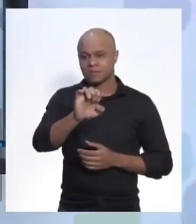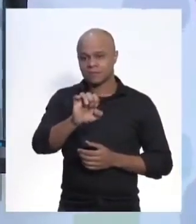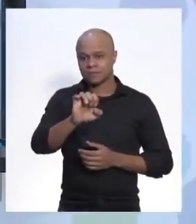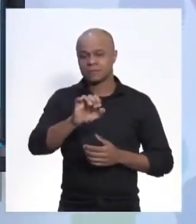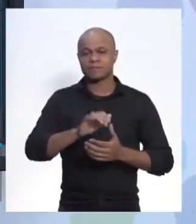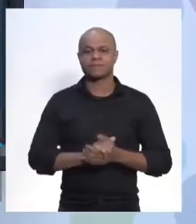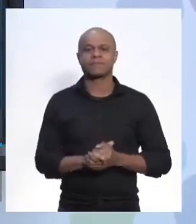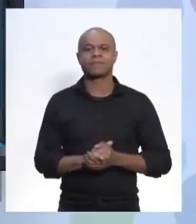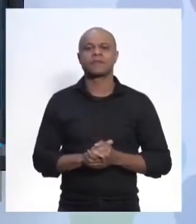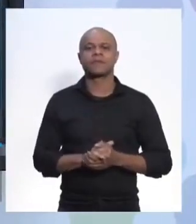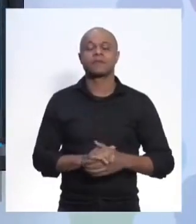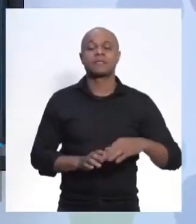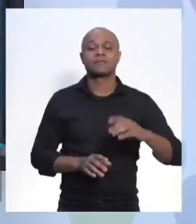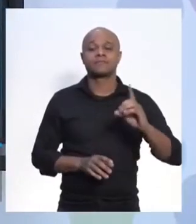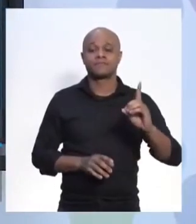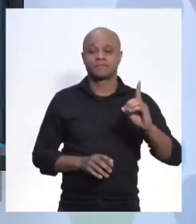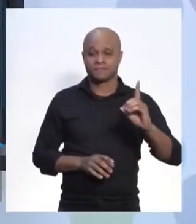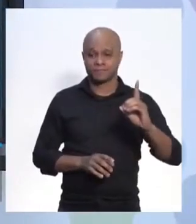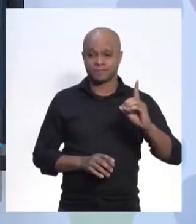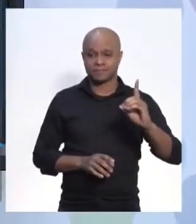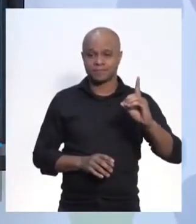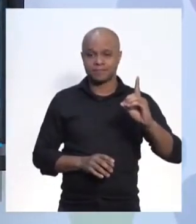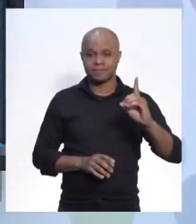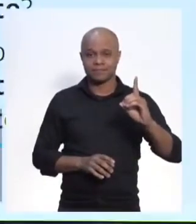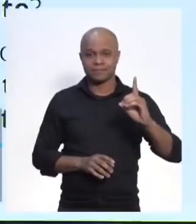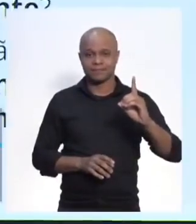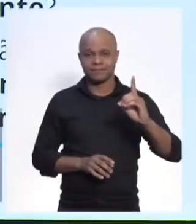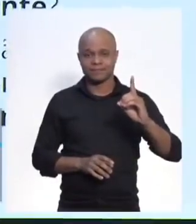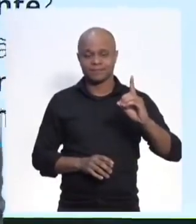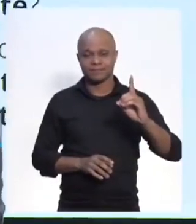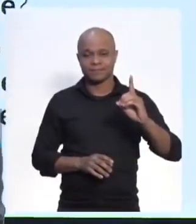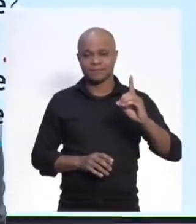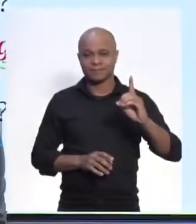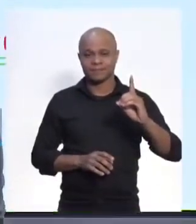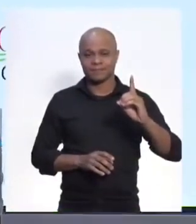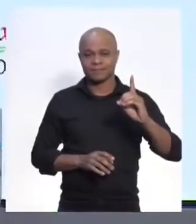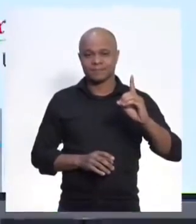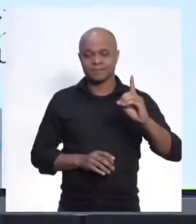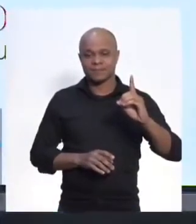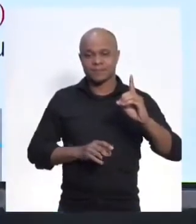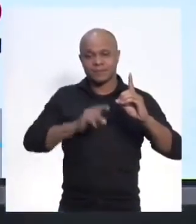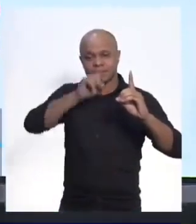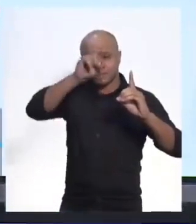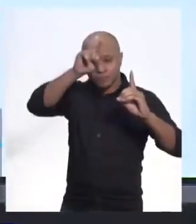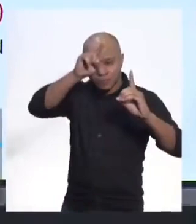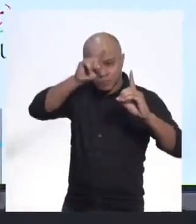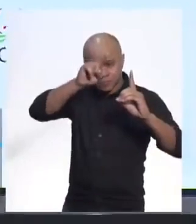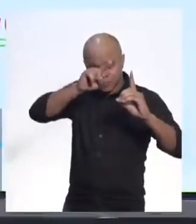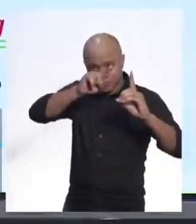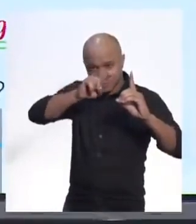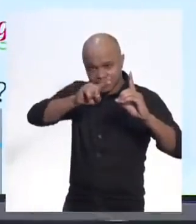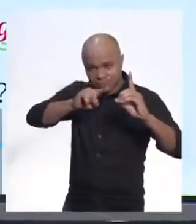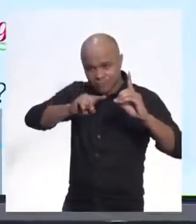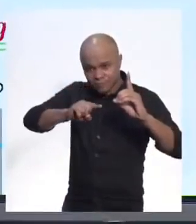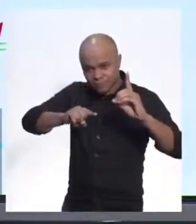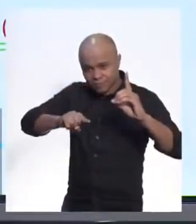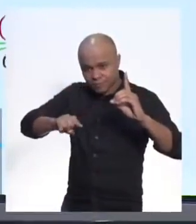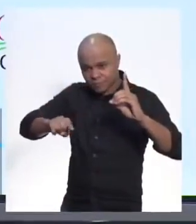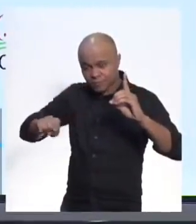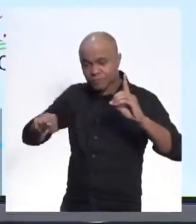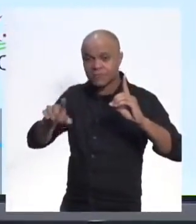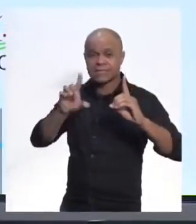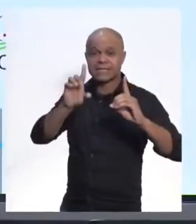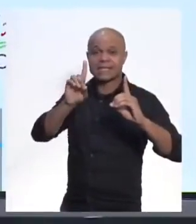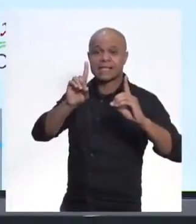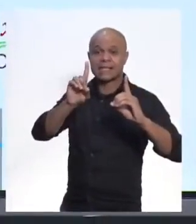então aquela é crescente, tá? A g de x, se você olhar da esquerda para a direita, ela está diminuindo. Quando o valor do x vai